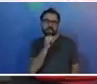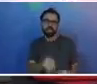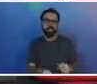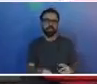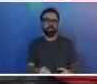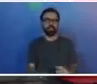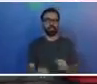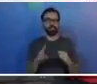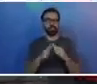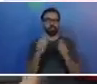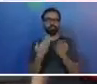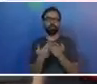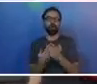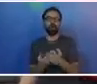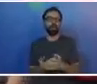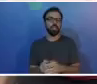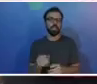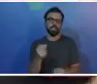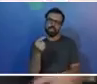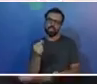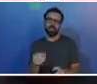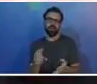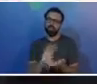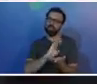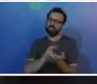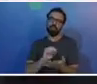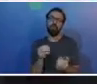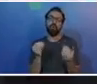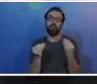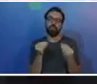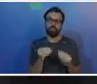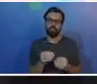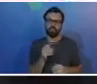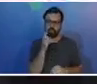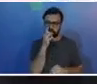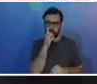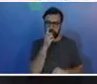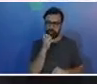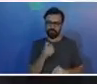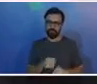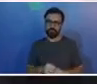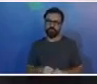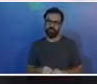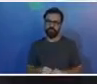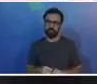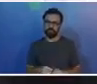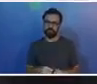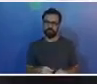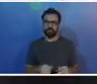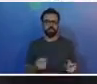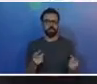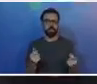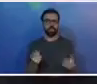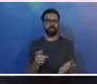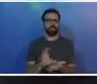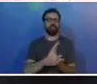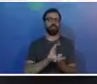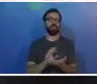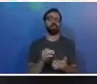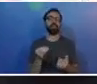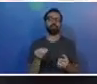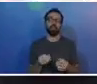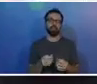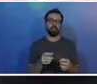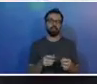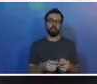pagar todos os funcionários públicos? Esse é o poder do executivo. Da onde que vem esse dinheiro?